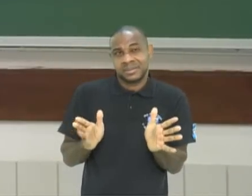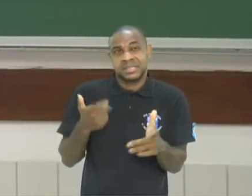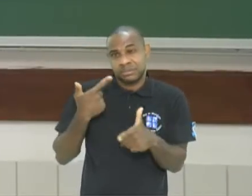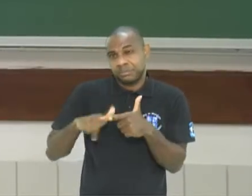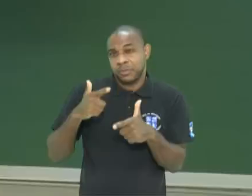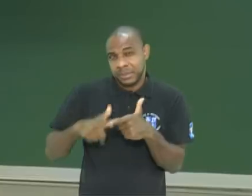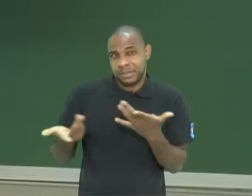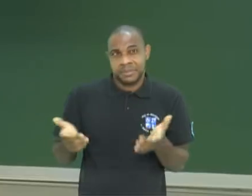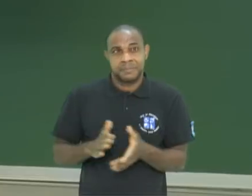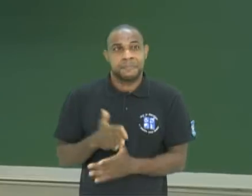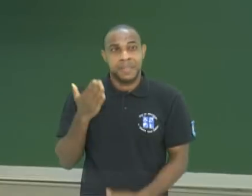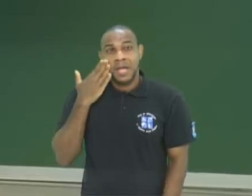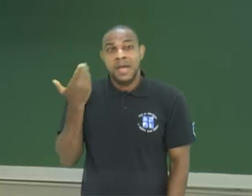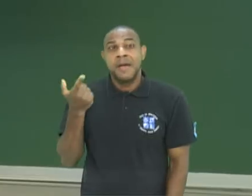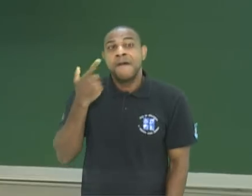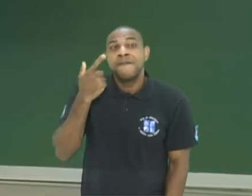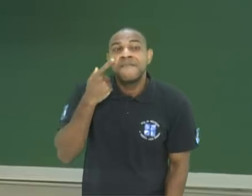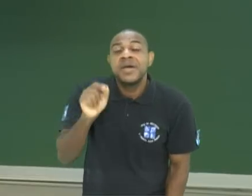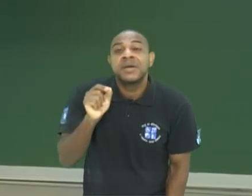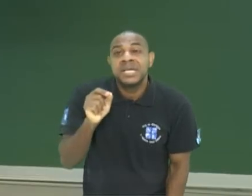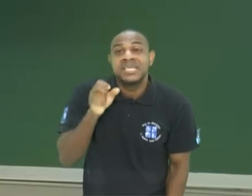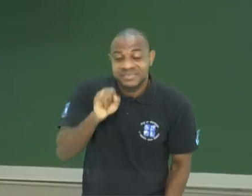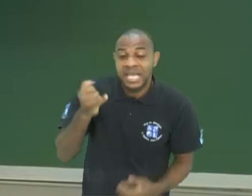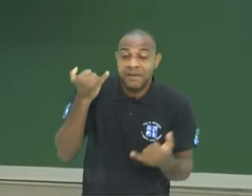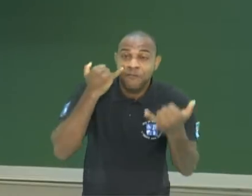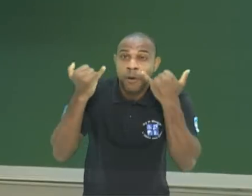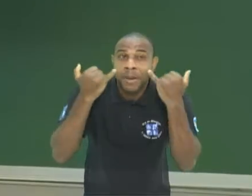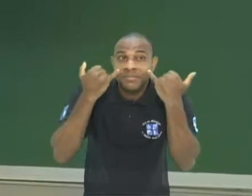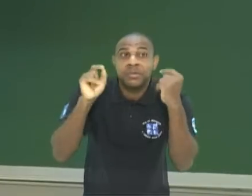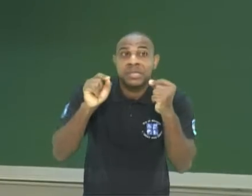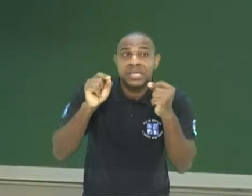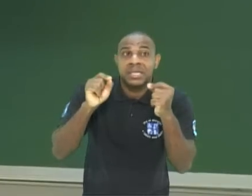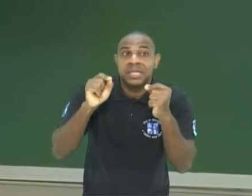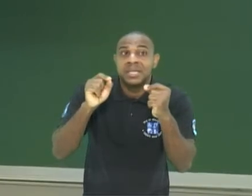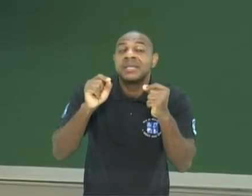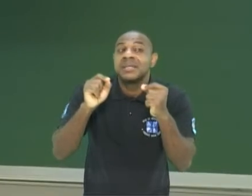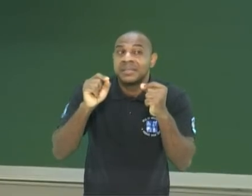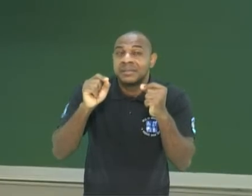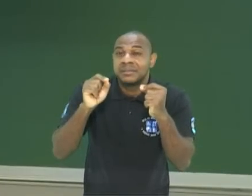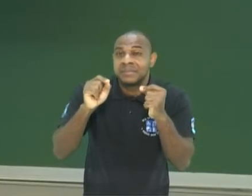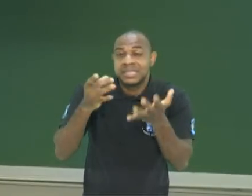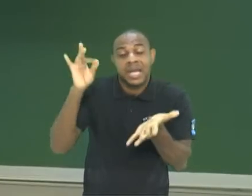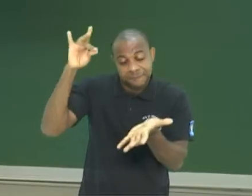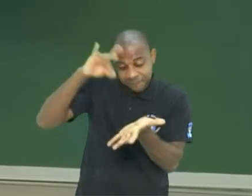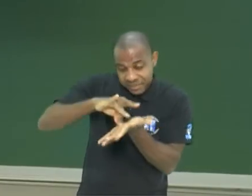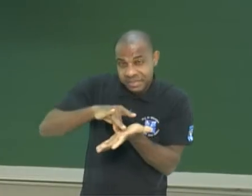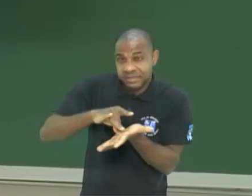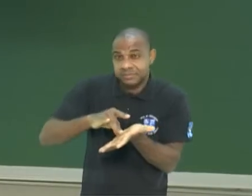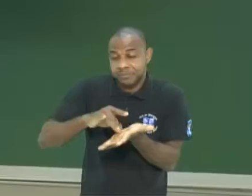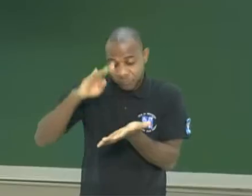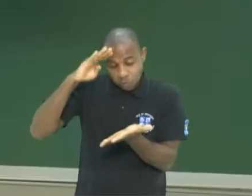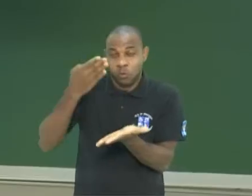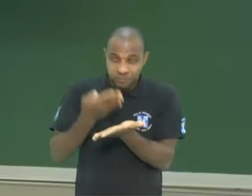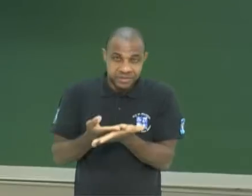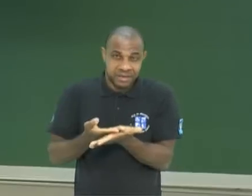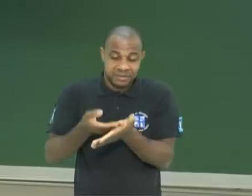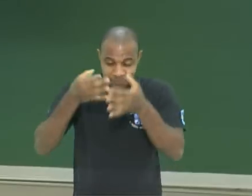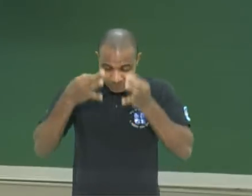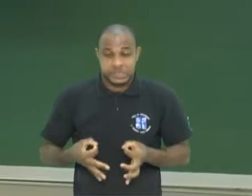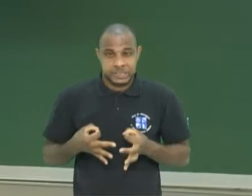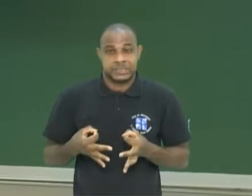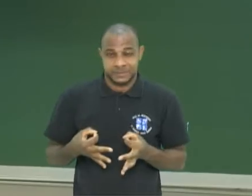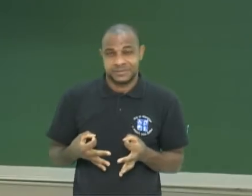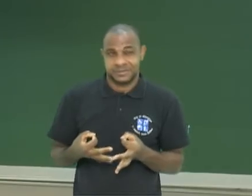seria, verificar se a informação veiculada é de uma fonte confiável. Então, não adianta você pegar